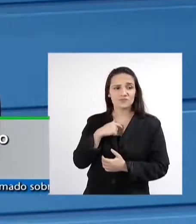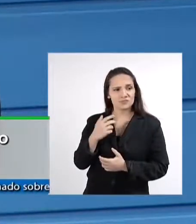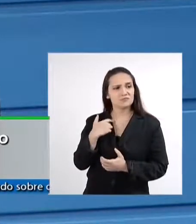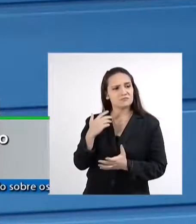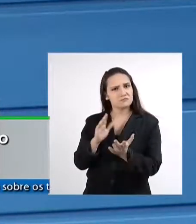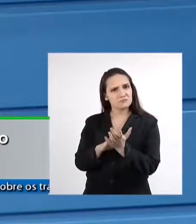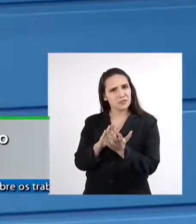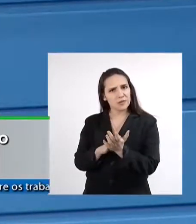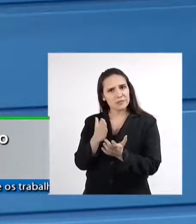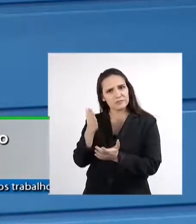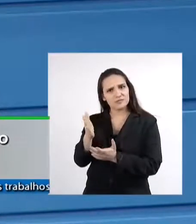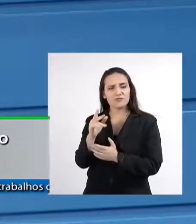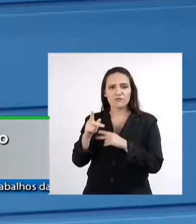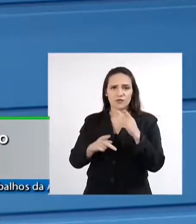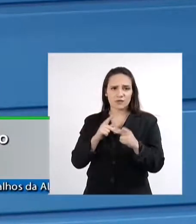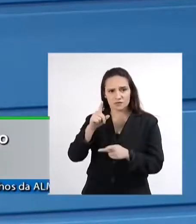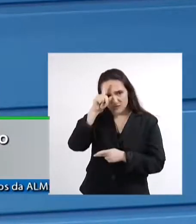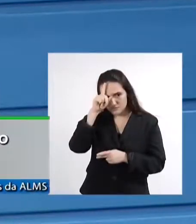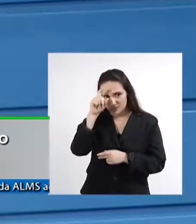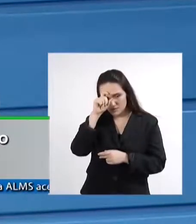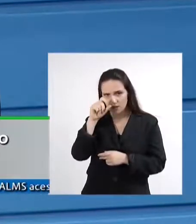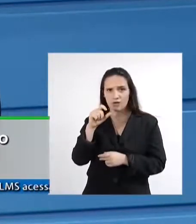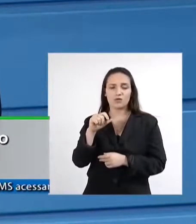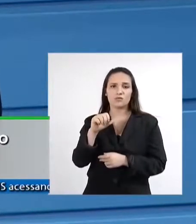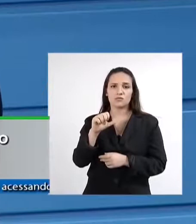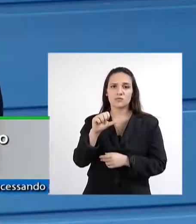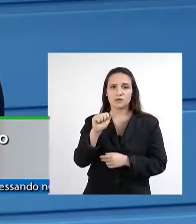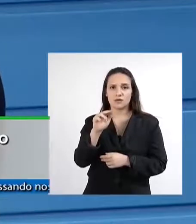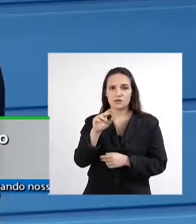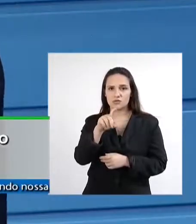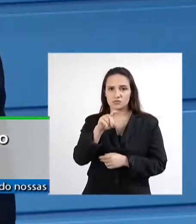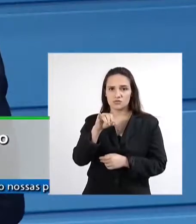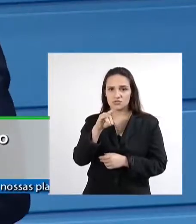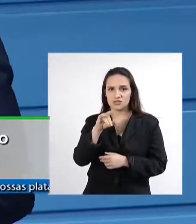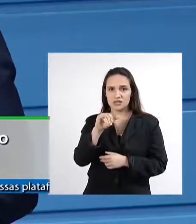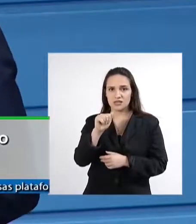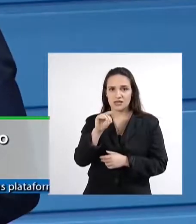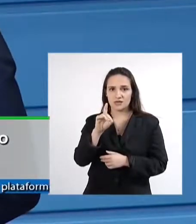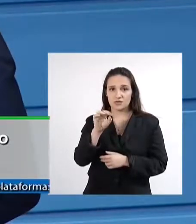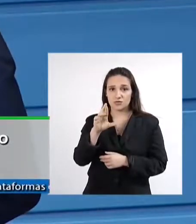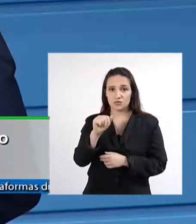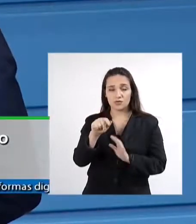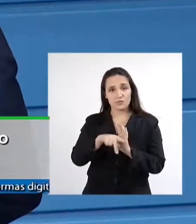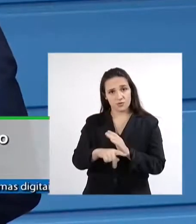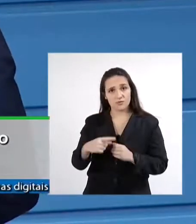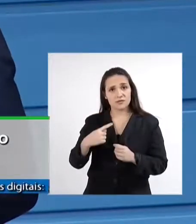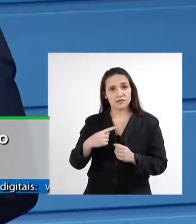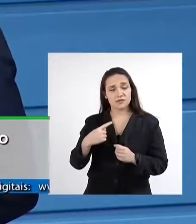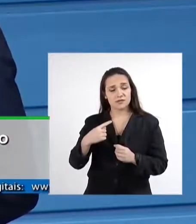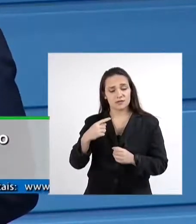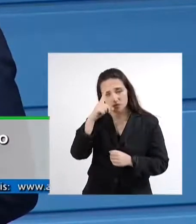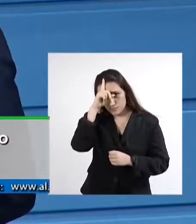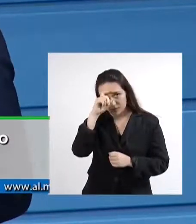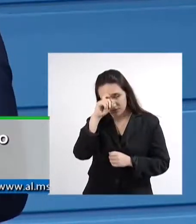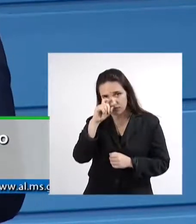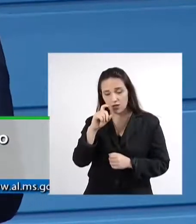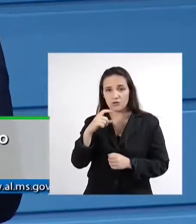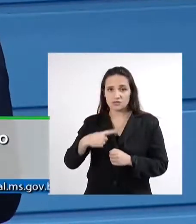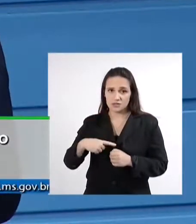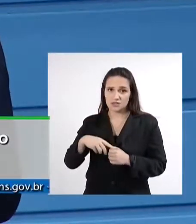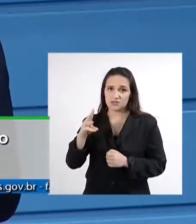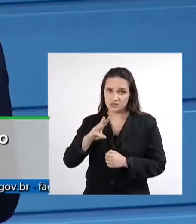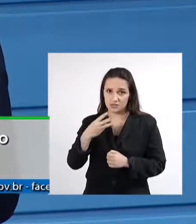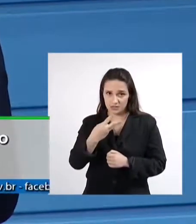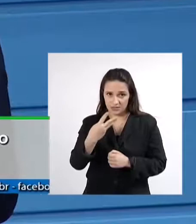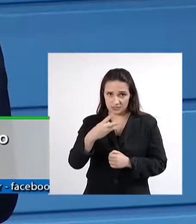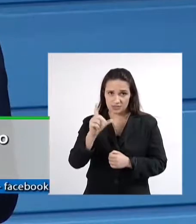nessa manhã para falar do Hospital Auxiliadora de Três Lagoas. É uma alegria receber os nossos amigos, né? Está